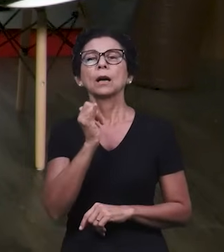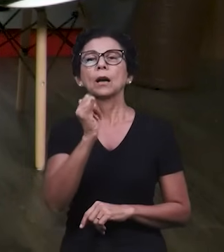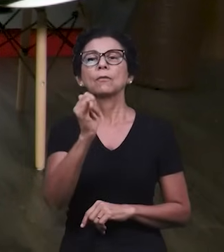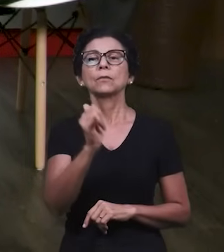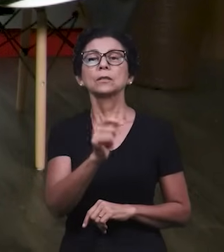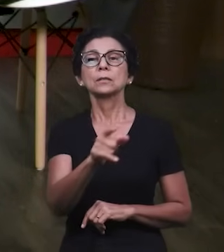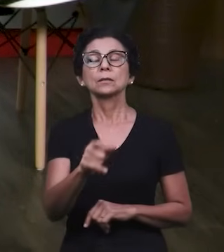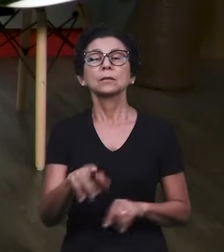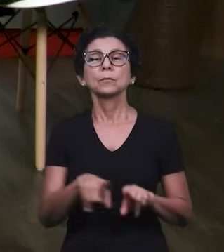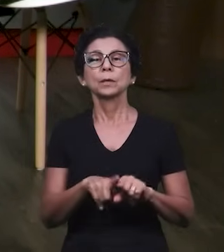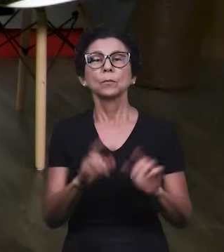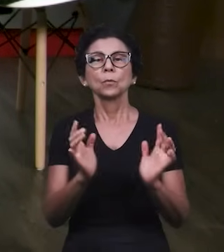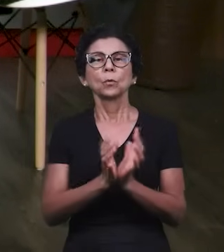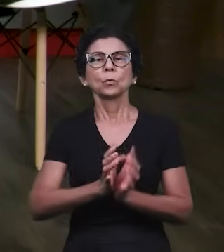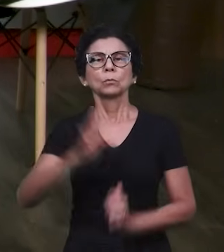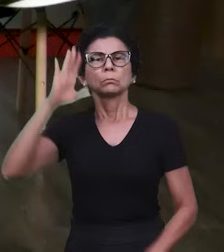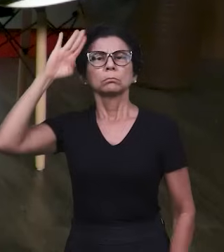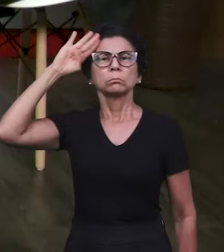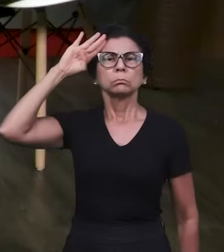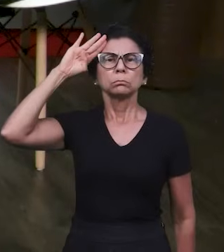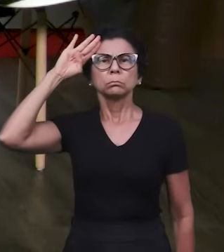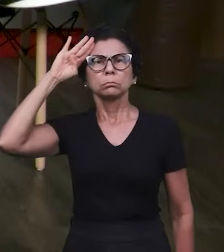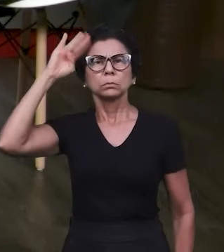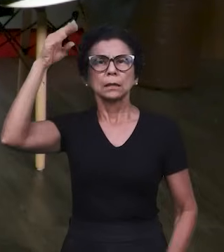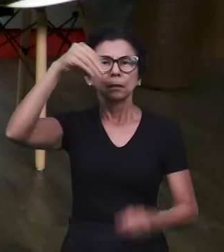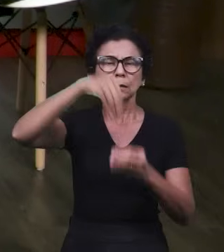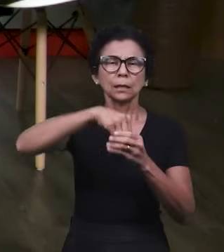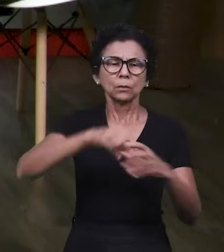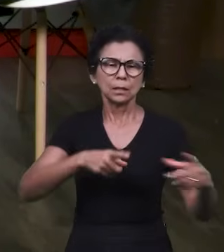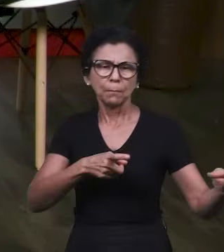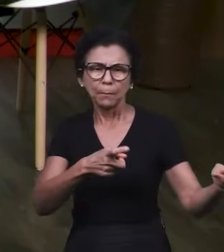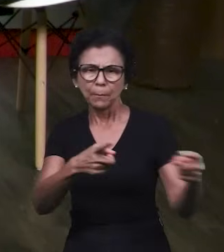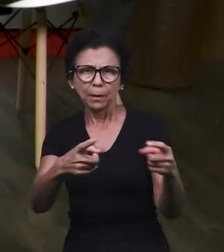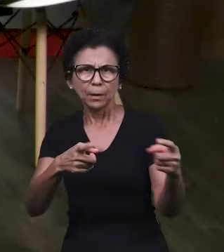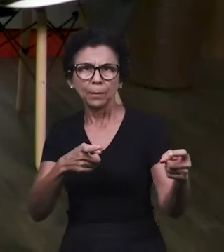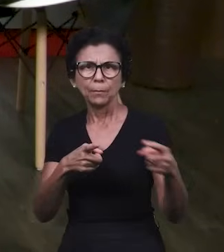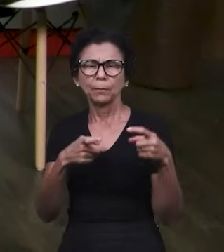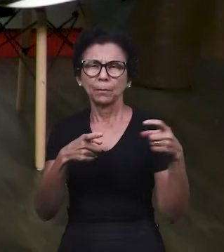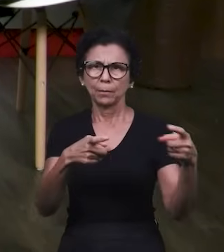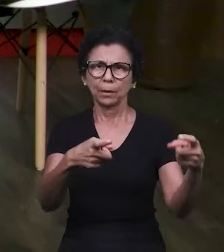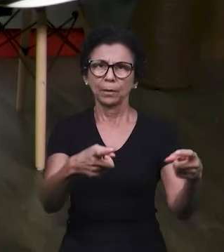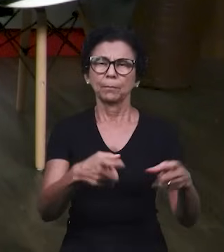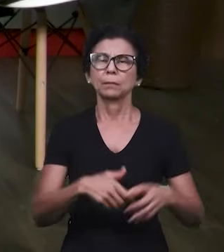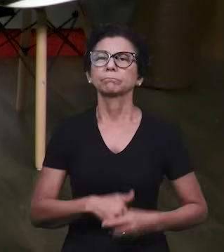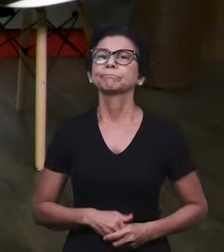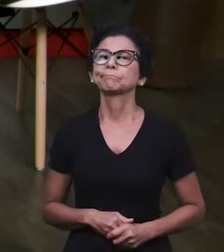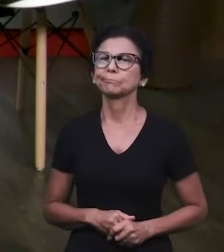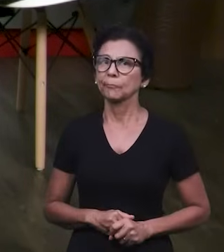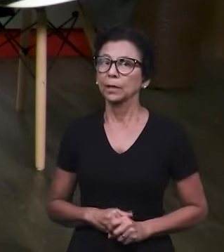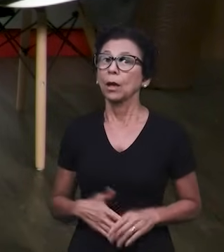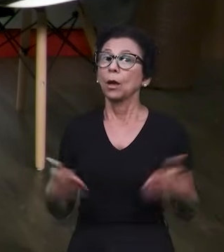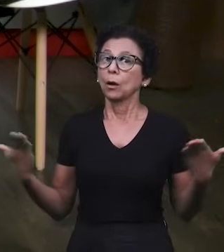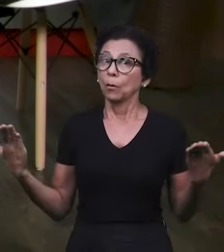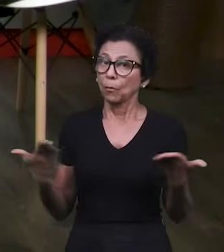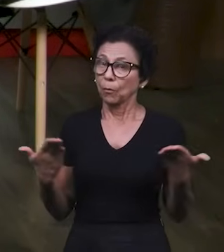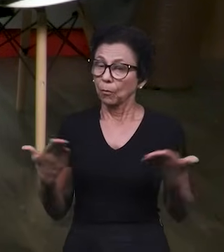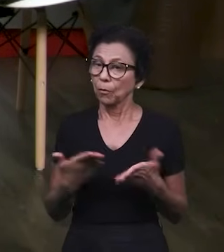os soldados, quando estavam num período de guerra. Ainda hoje, inclusive, apesar de toda